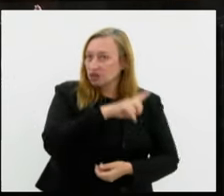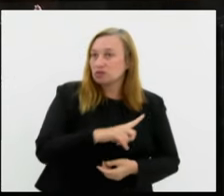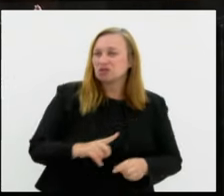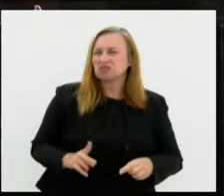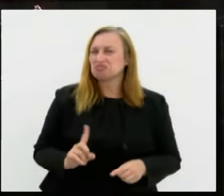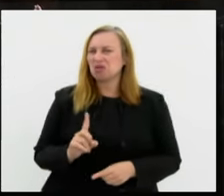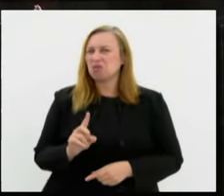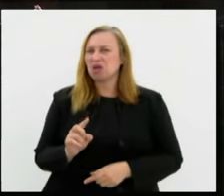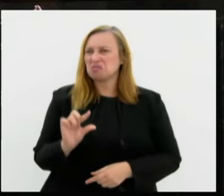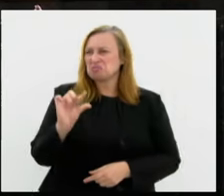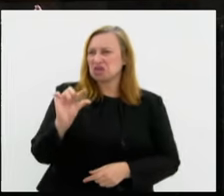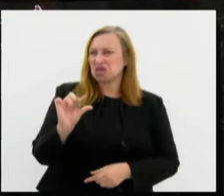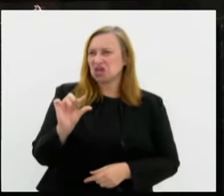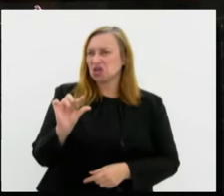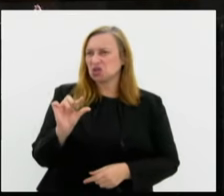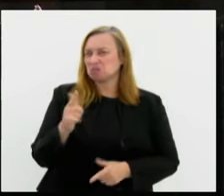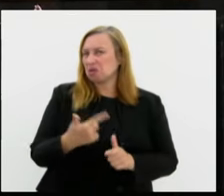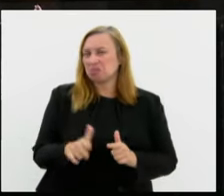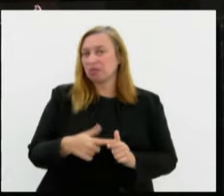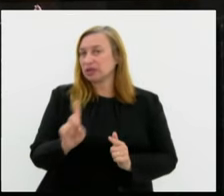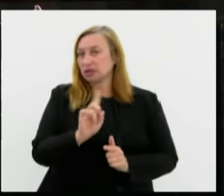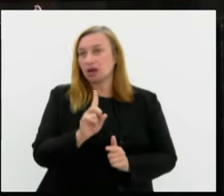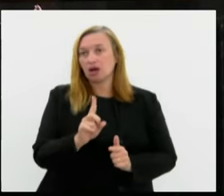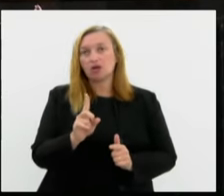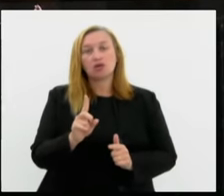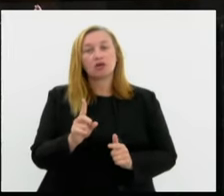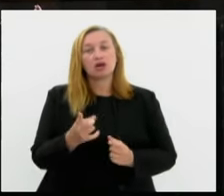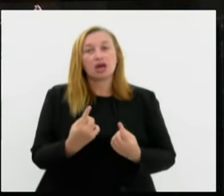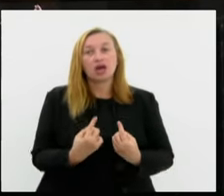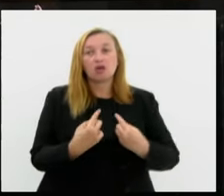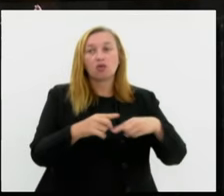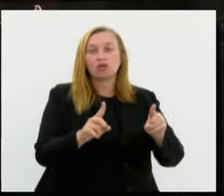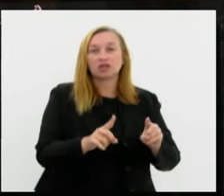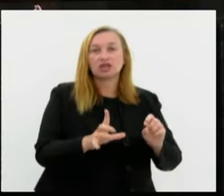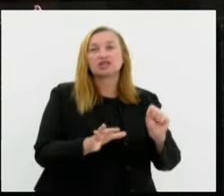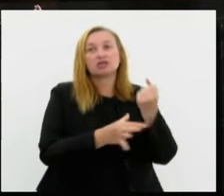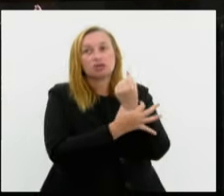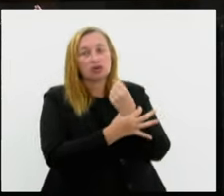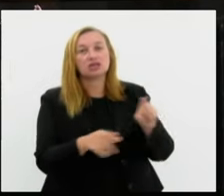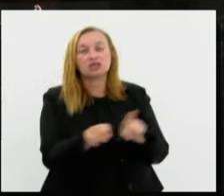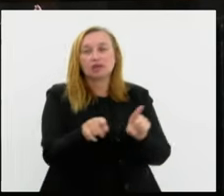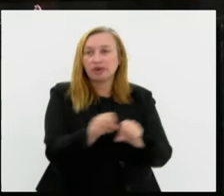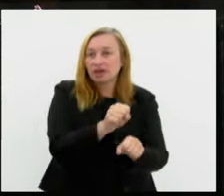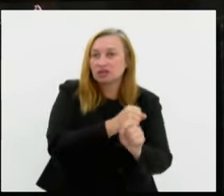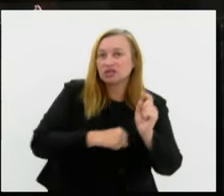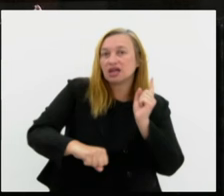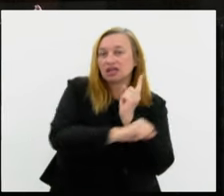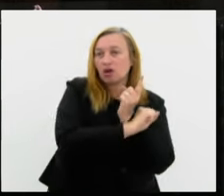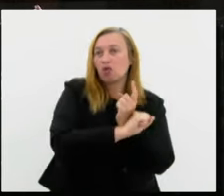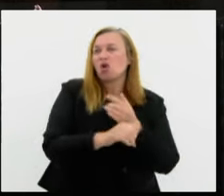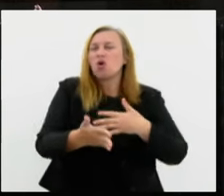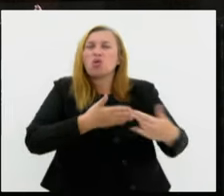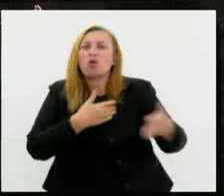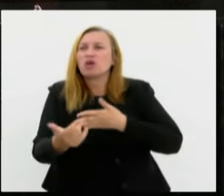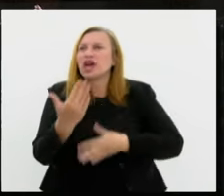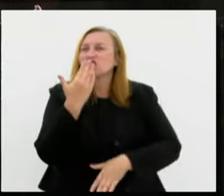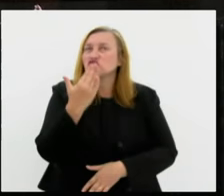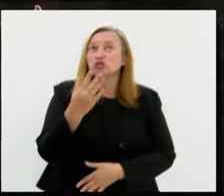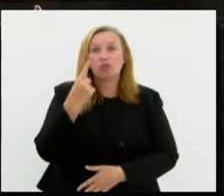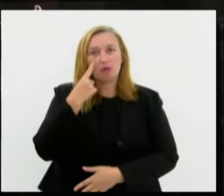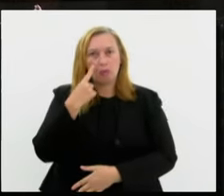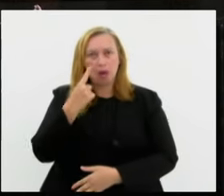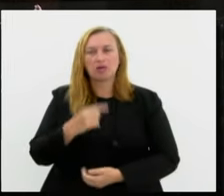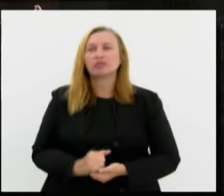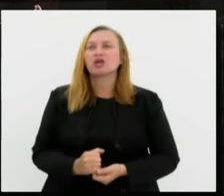coisa pequena. É a principal ameaça à segurança e à cidadania. Qualquer tipo de... Veja bem, há